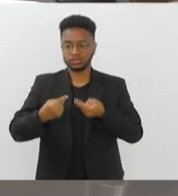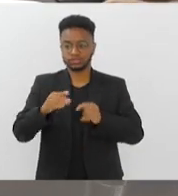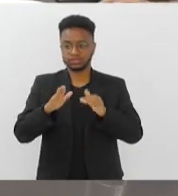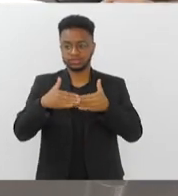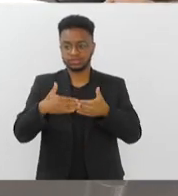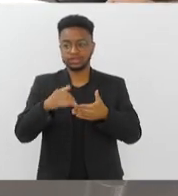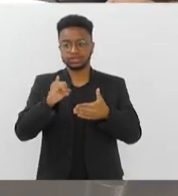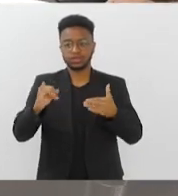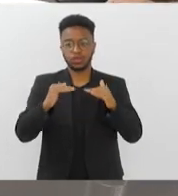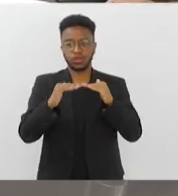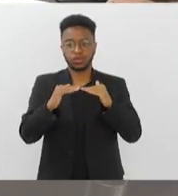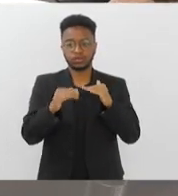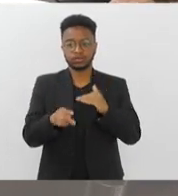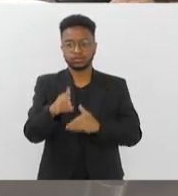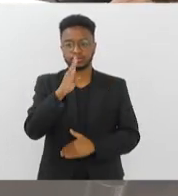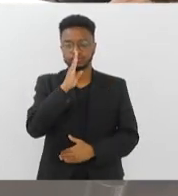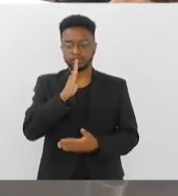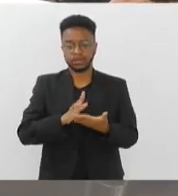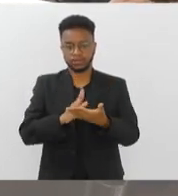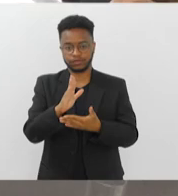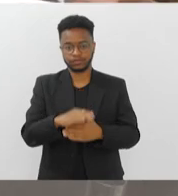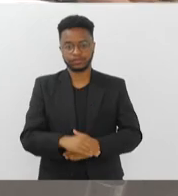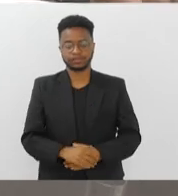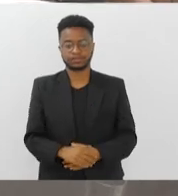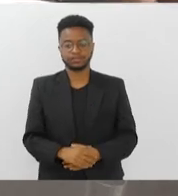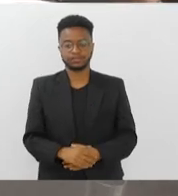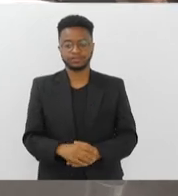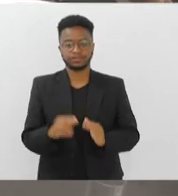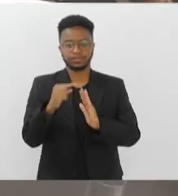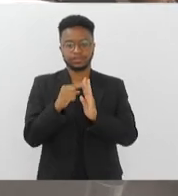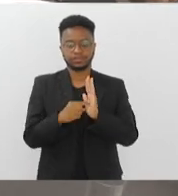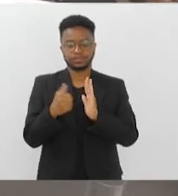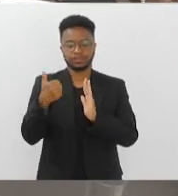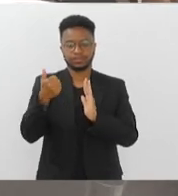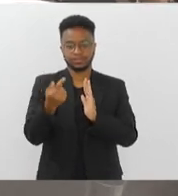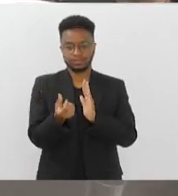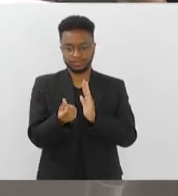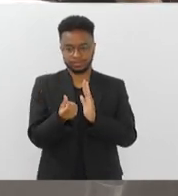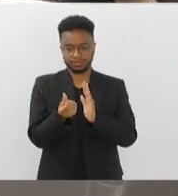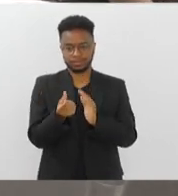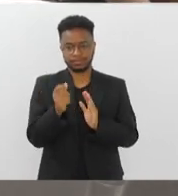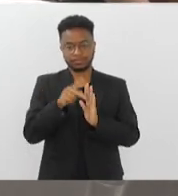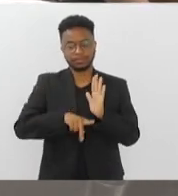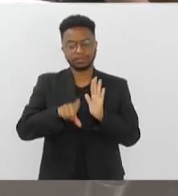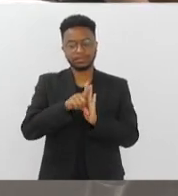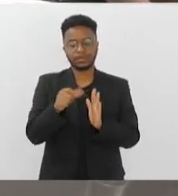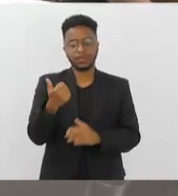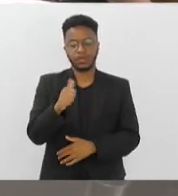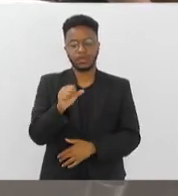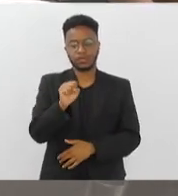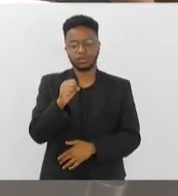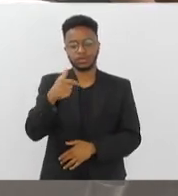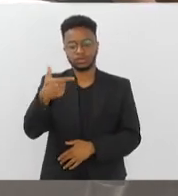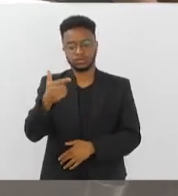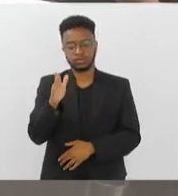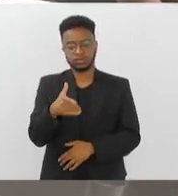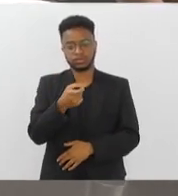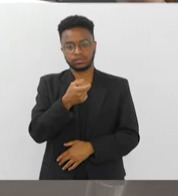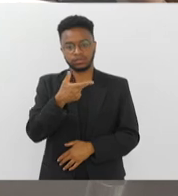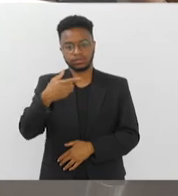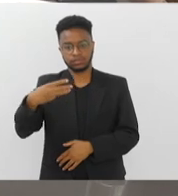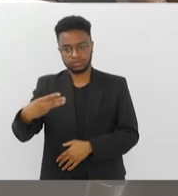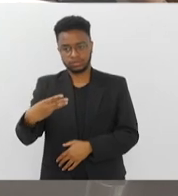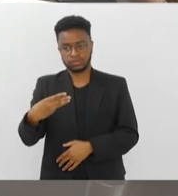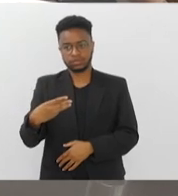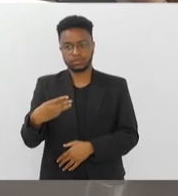votação, os senhores que aprovam permaneçam como estão, aprovados. 16 da pauta. Projeto de lei 1182 de 23, de autoria do deputado Renato